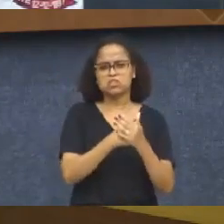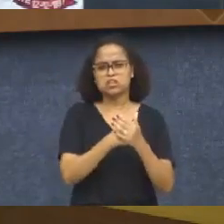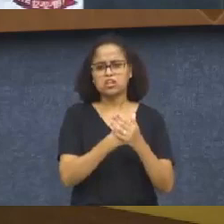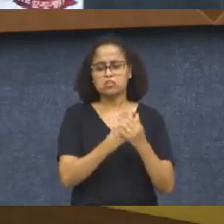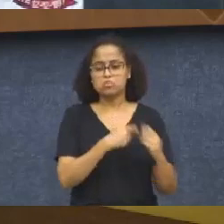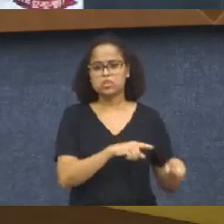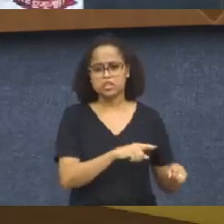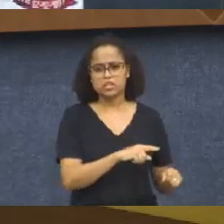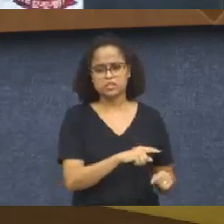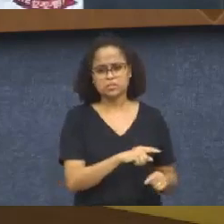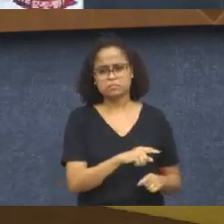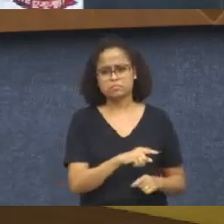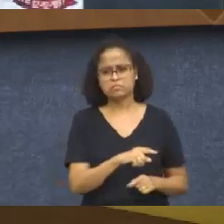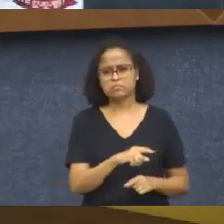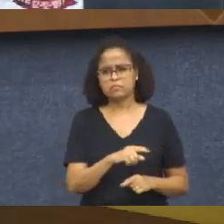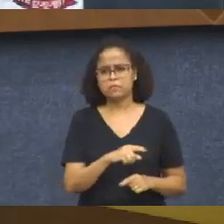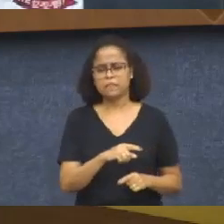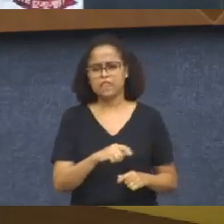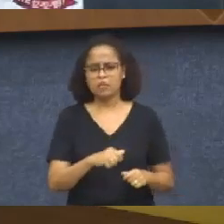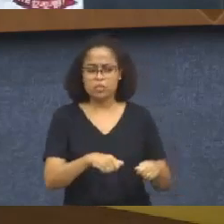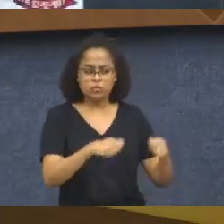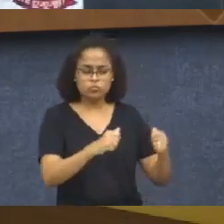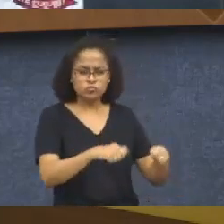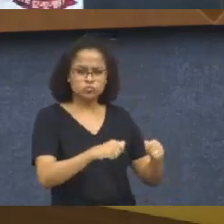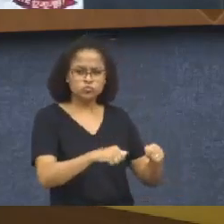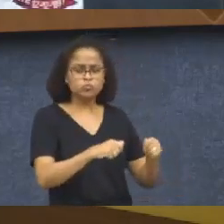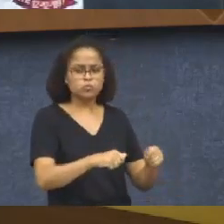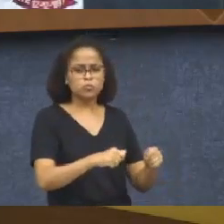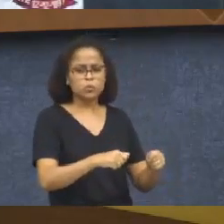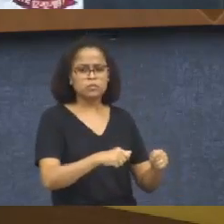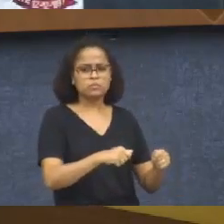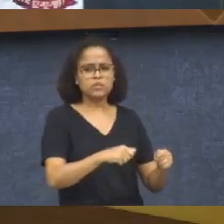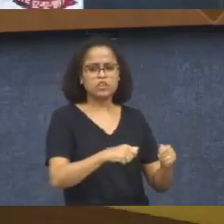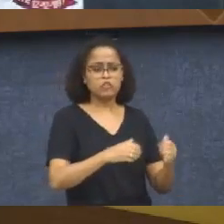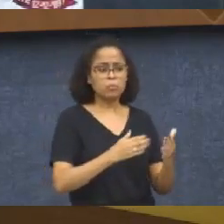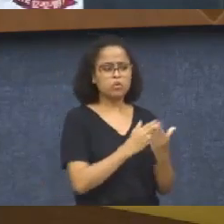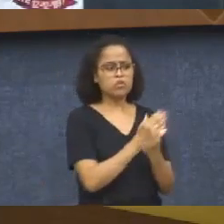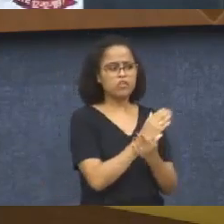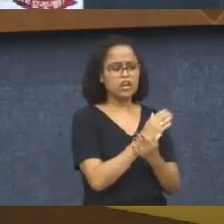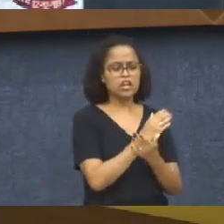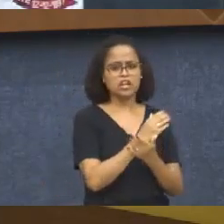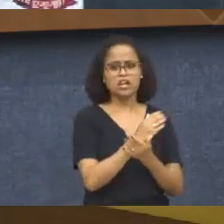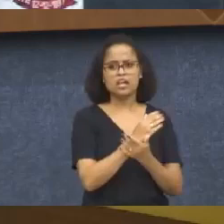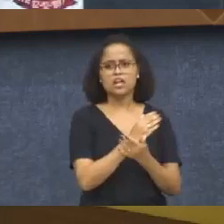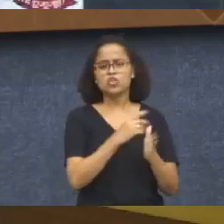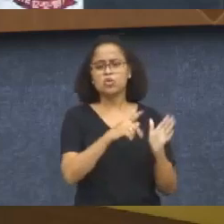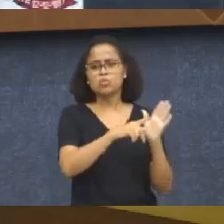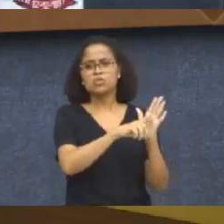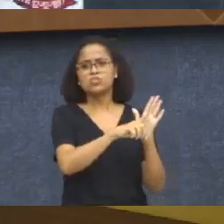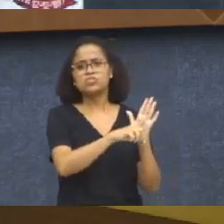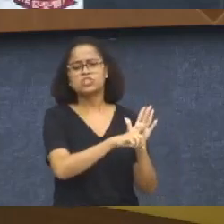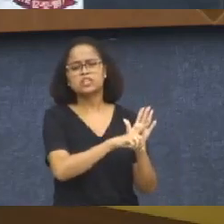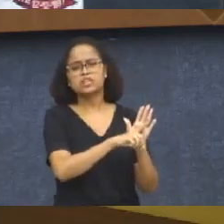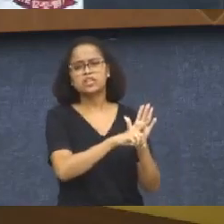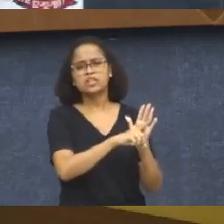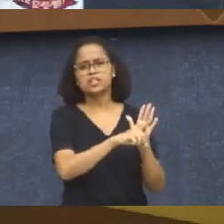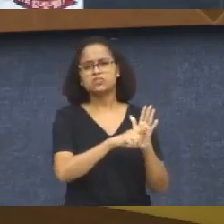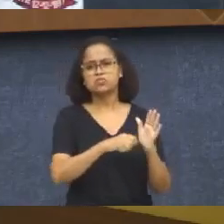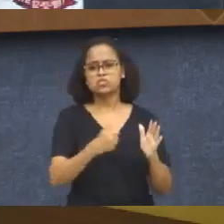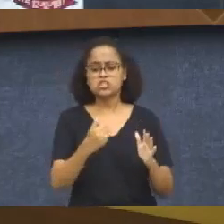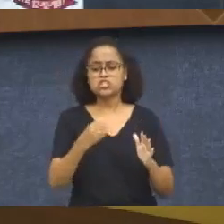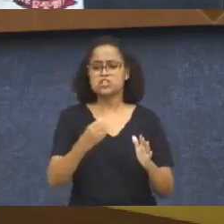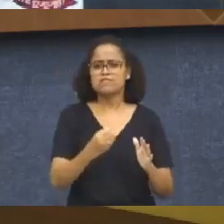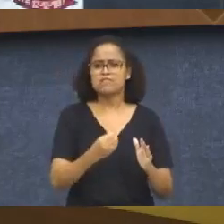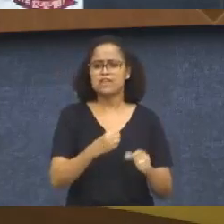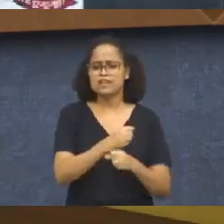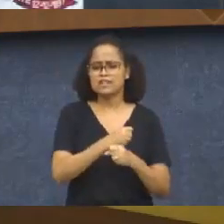às carroças, Pedro, foi aprovado o projeto de 10 anos. Mas é um projeto longo, não atendeu. O sofrimento animal